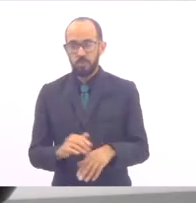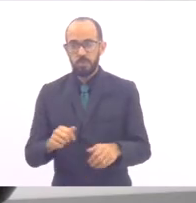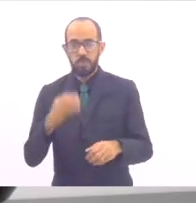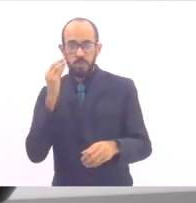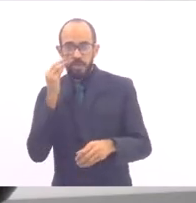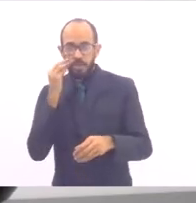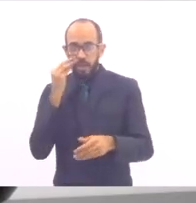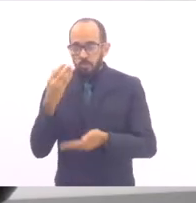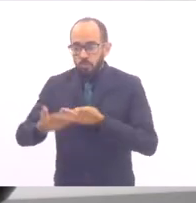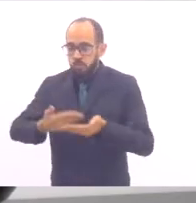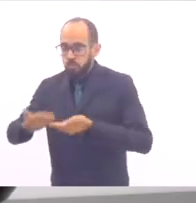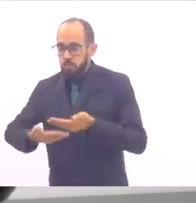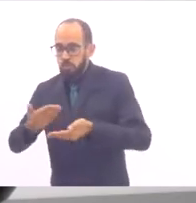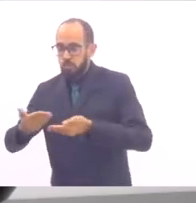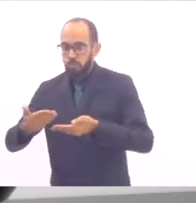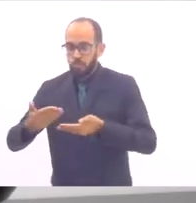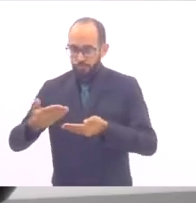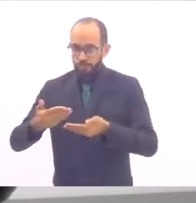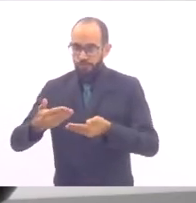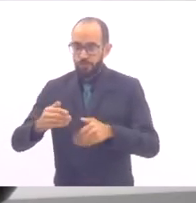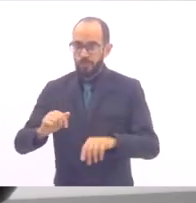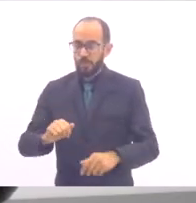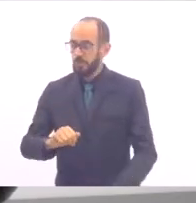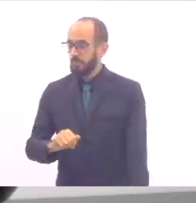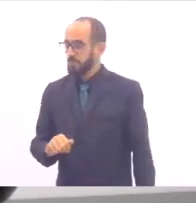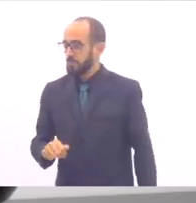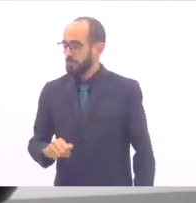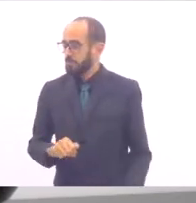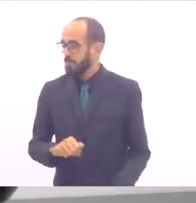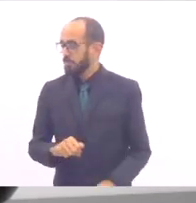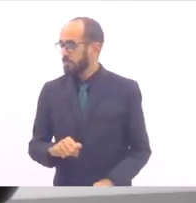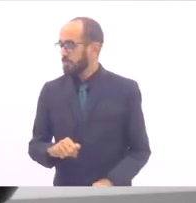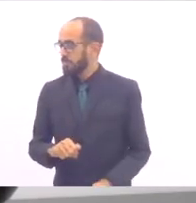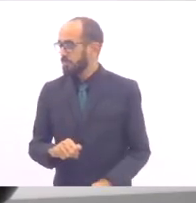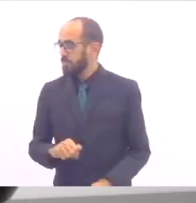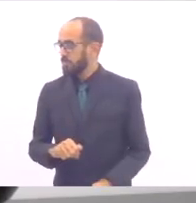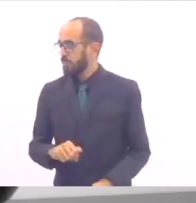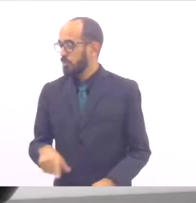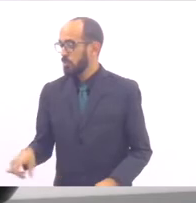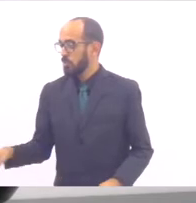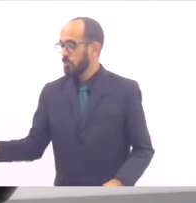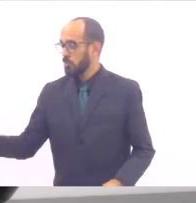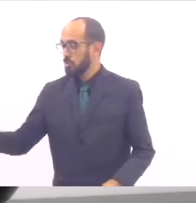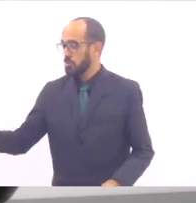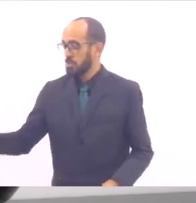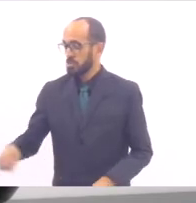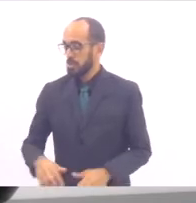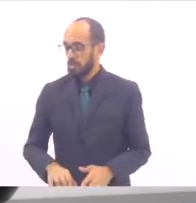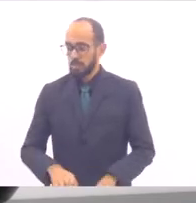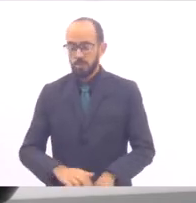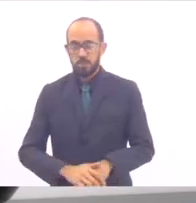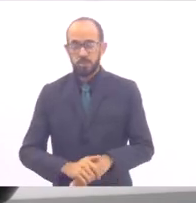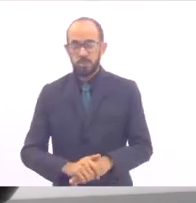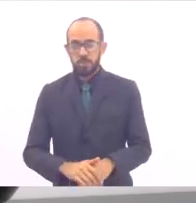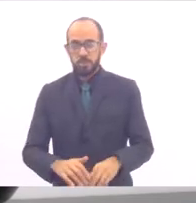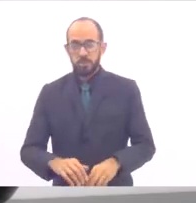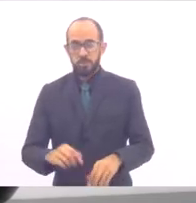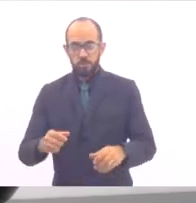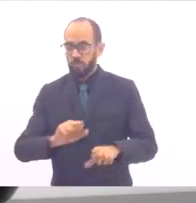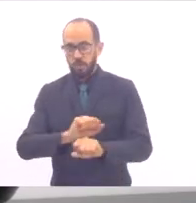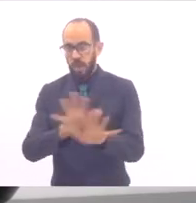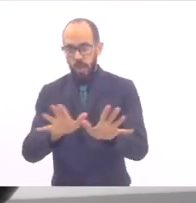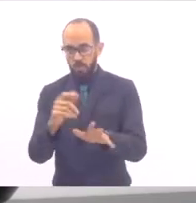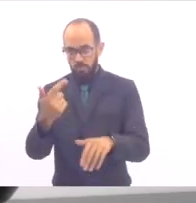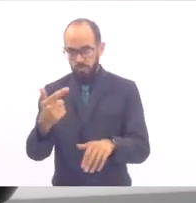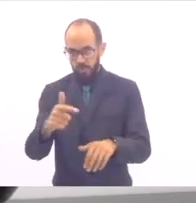mediar esse entendimento. Porque não ficou claro no entendimento jurídico, né,